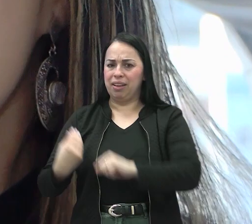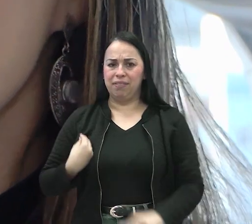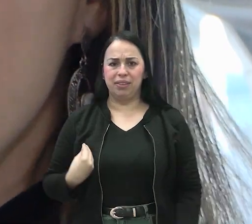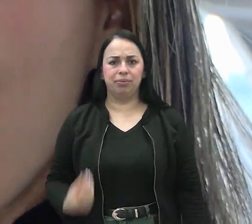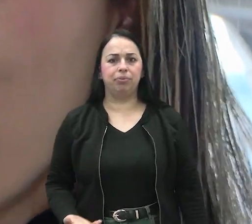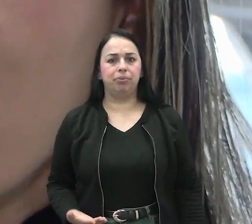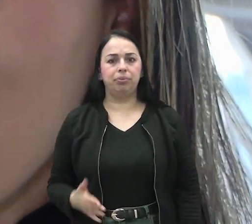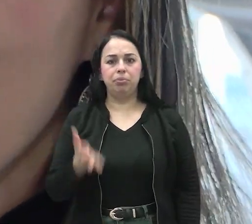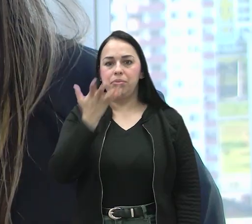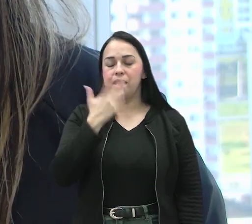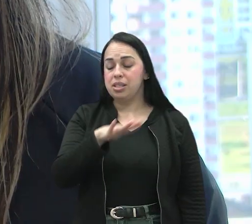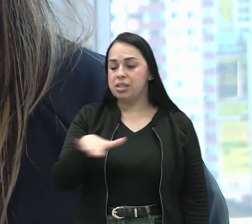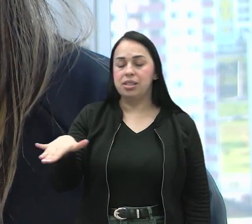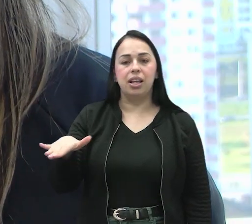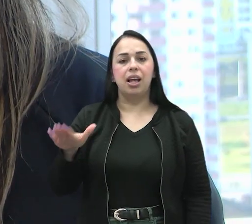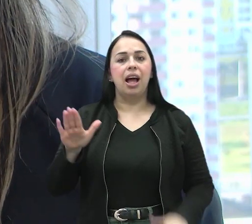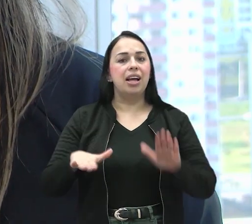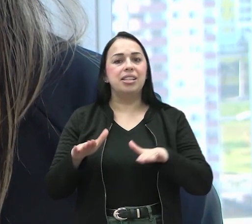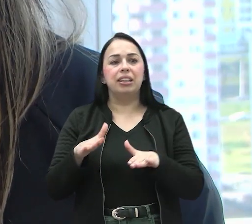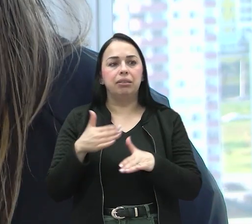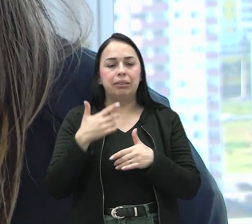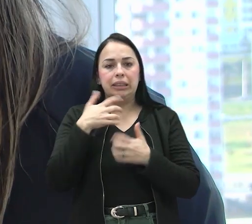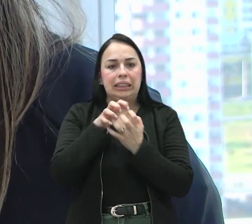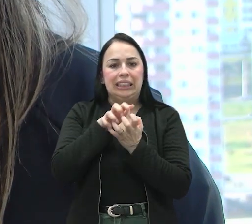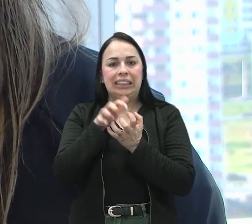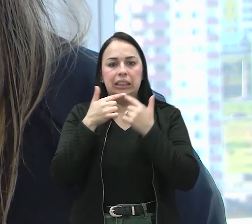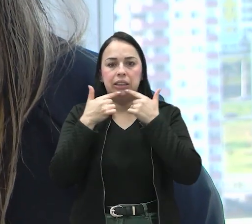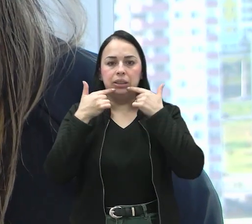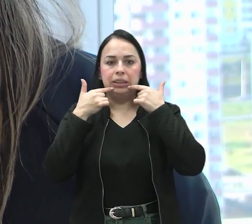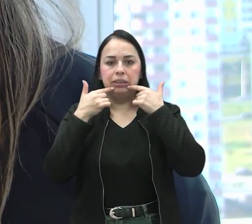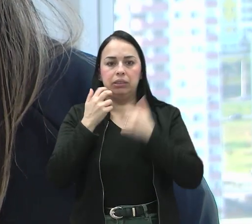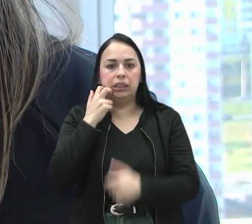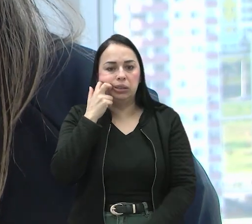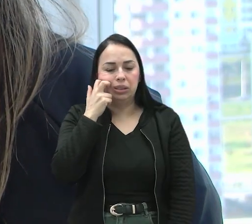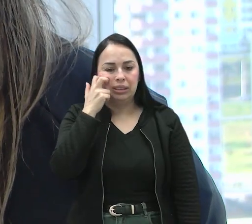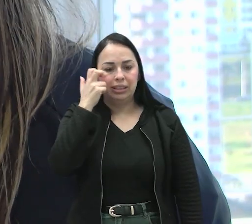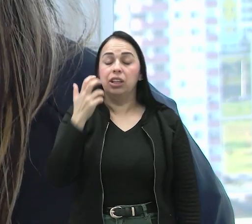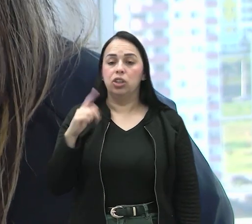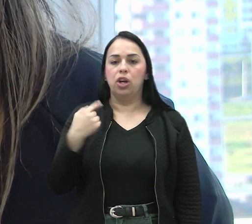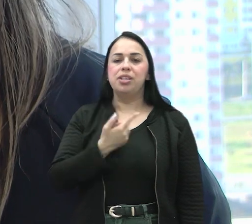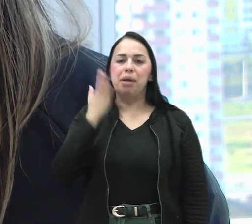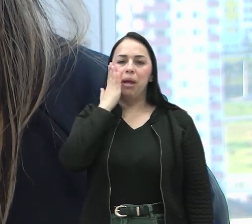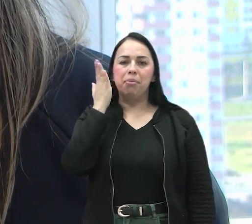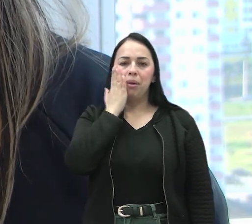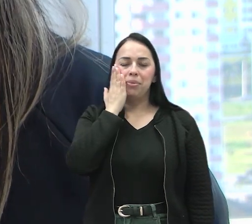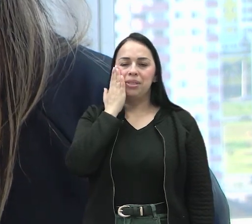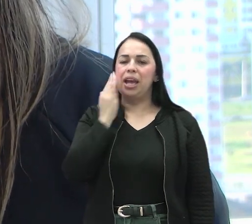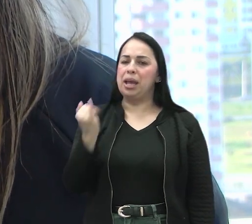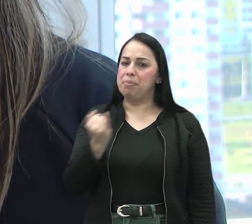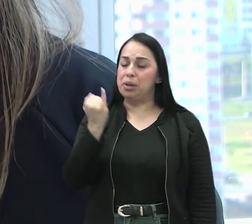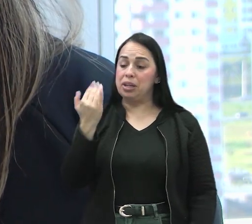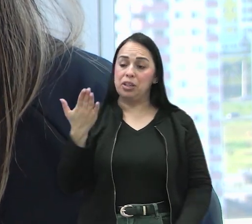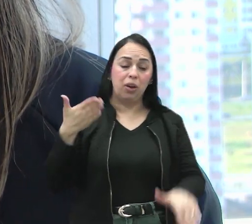jovens beneficiados. Essas crianças muitas vezes têm vergonha, de mostrar o sorriso. Isso a gente sabe que é muito importante quando